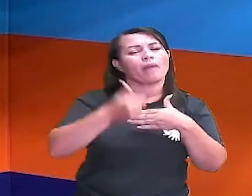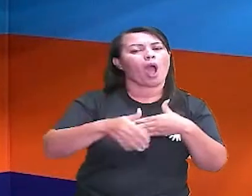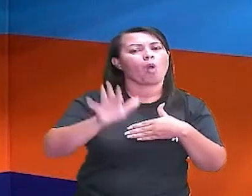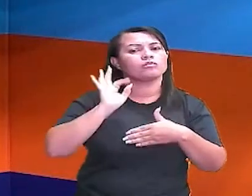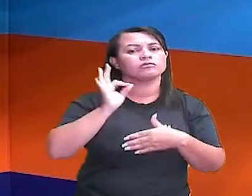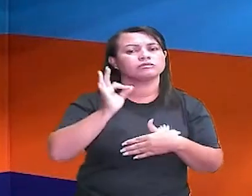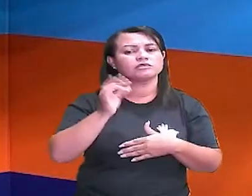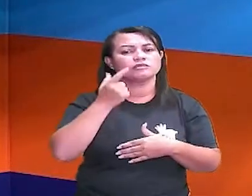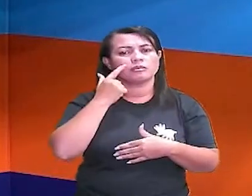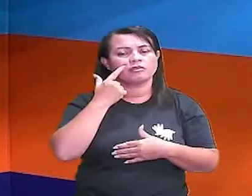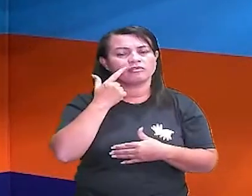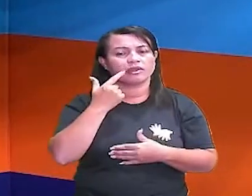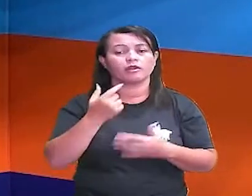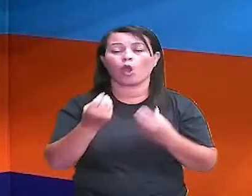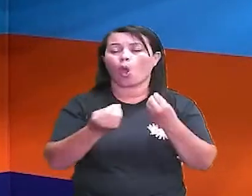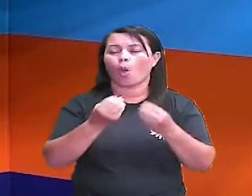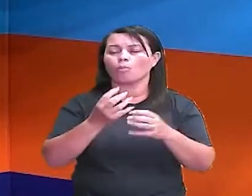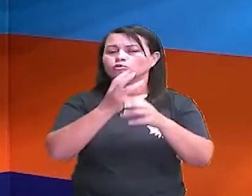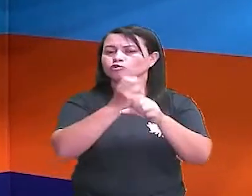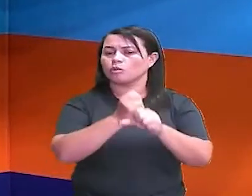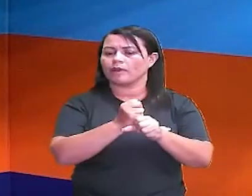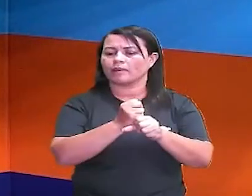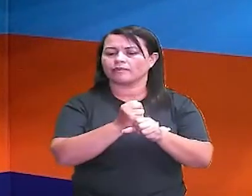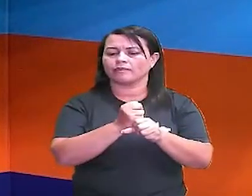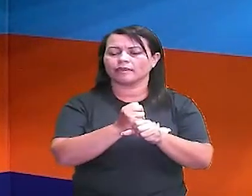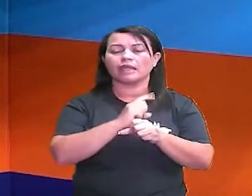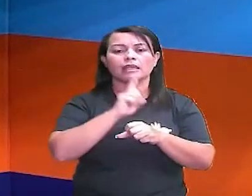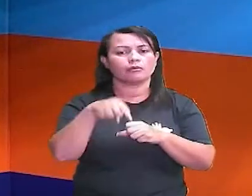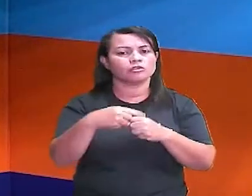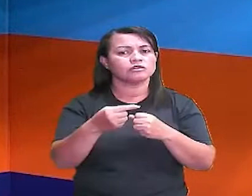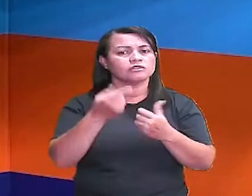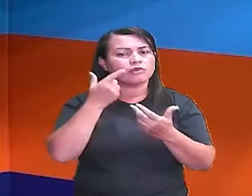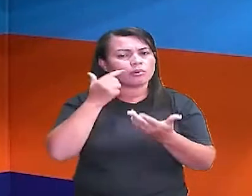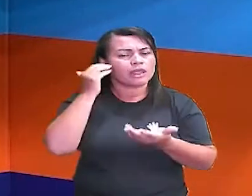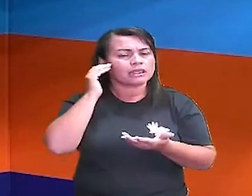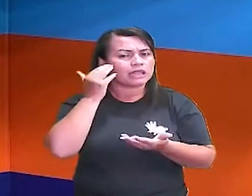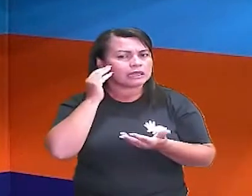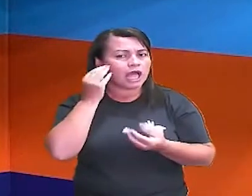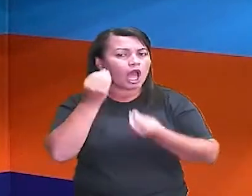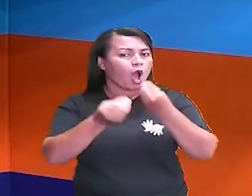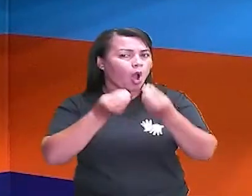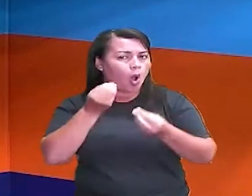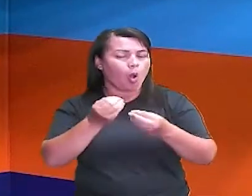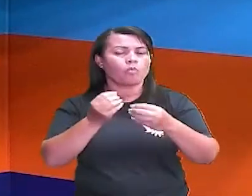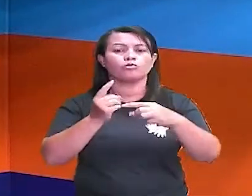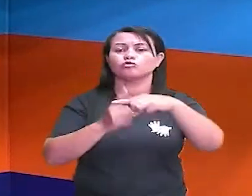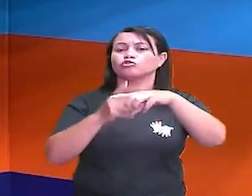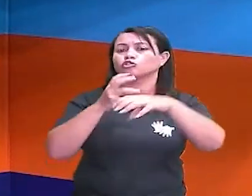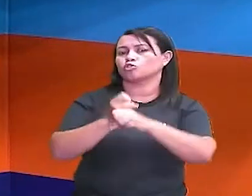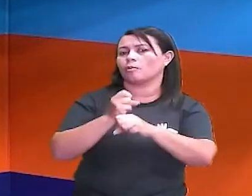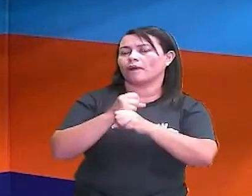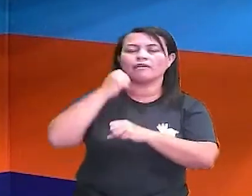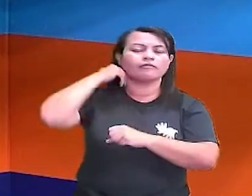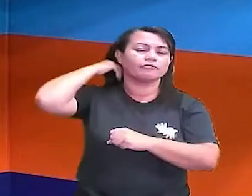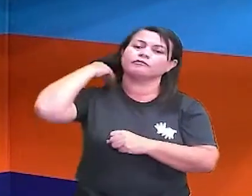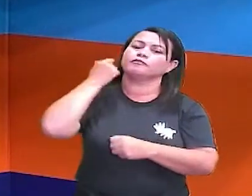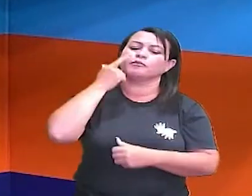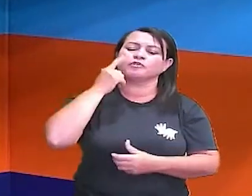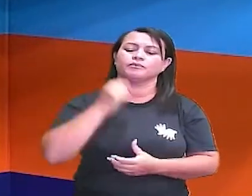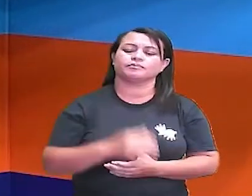tradicional, tá? Fazendo nossas operações. E aí, a gente vai reforçar o ensino da adição aqui, tá bom? Então, vamos